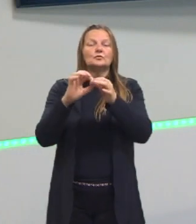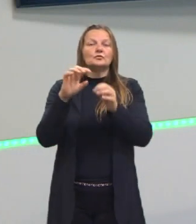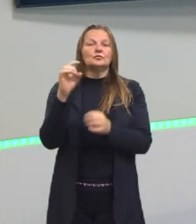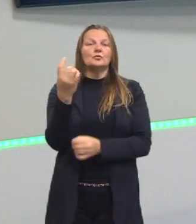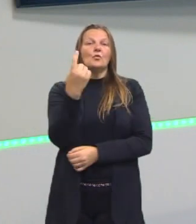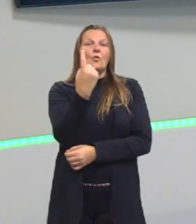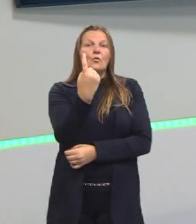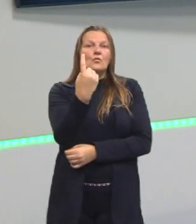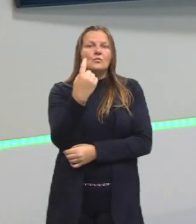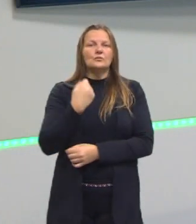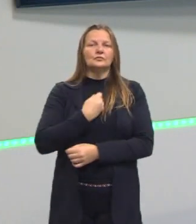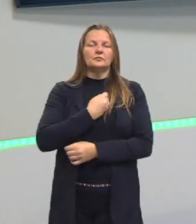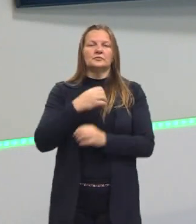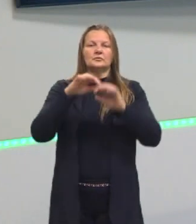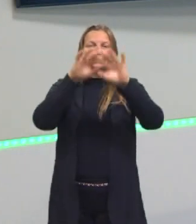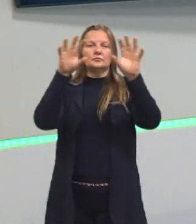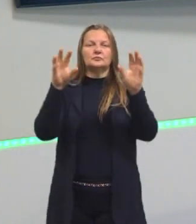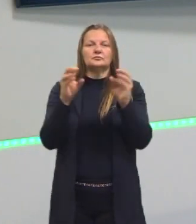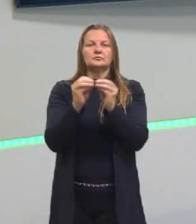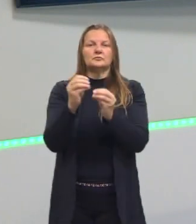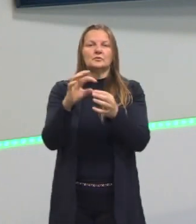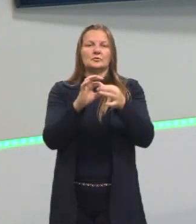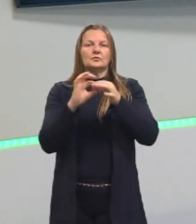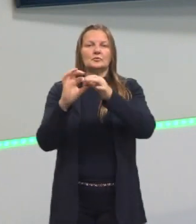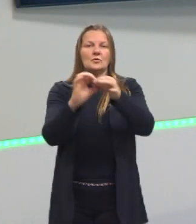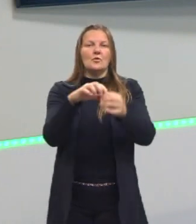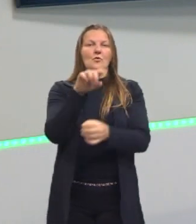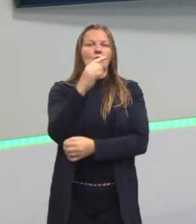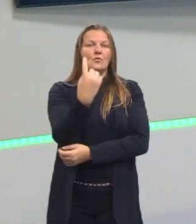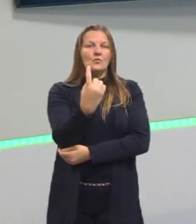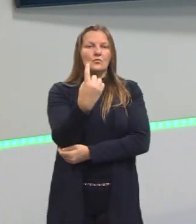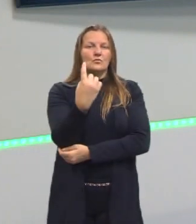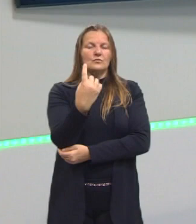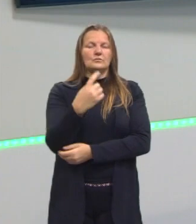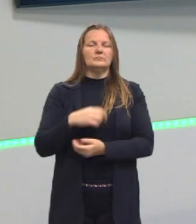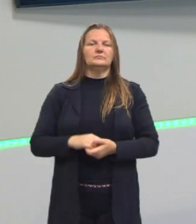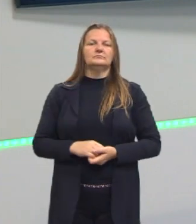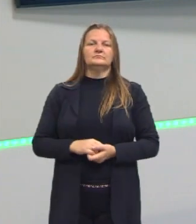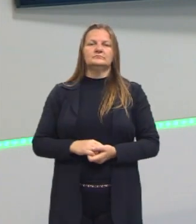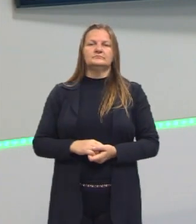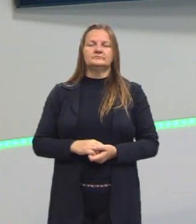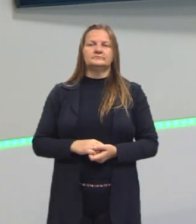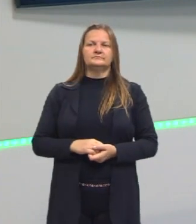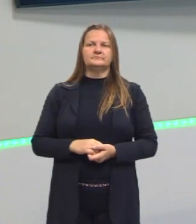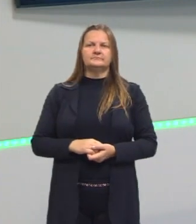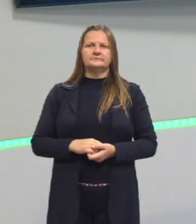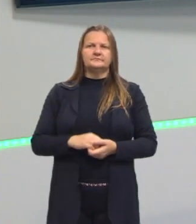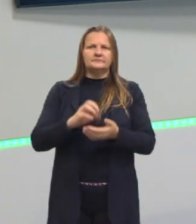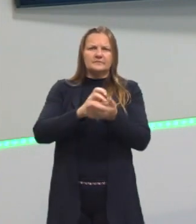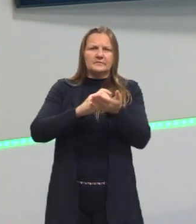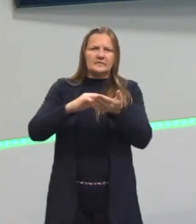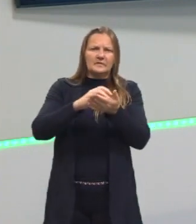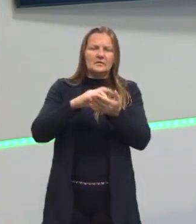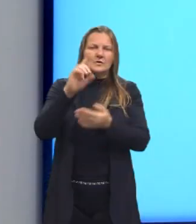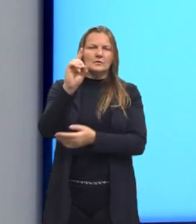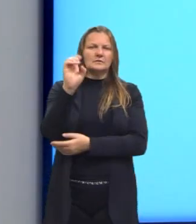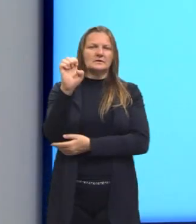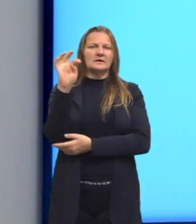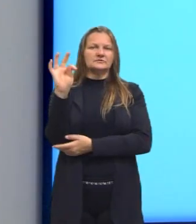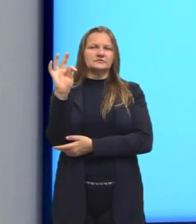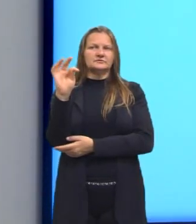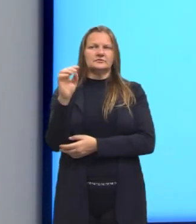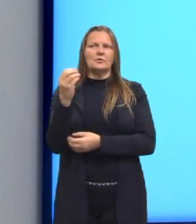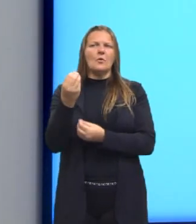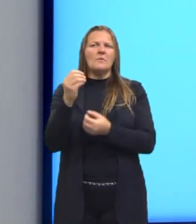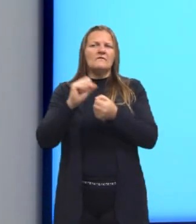ali. Simples, né? Resumir toda a matriz em um valorzinho só. Então, nós vamos calcular o determinante. Vamos ver